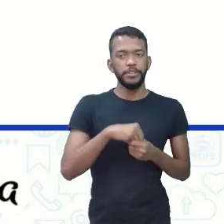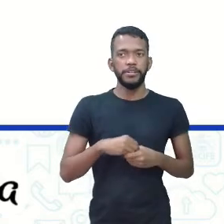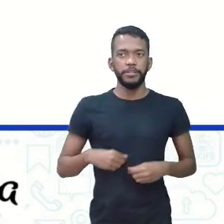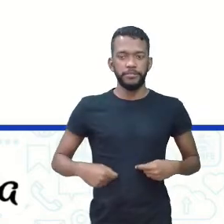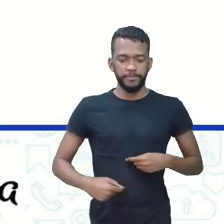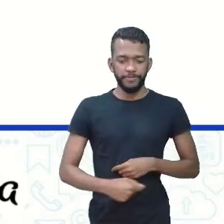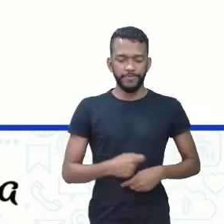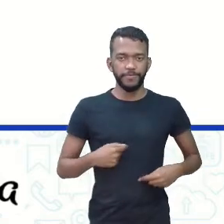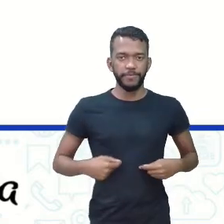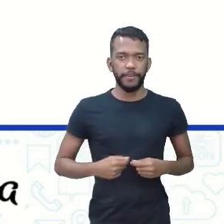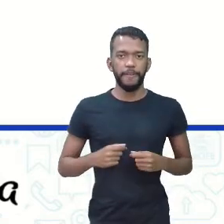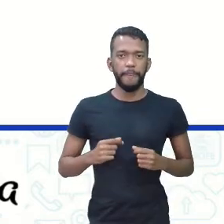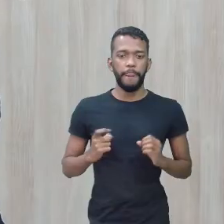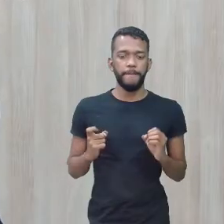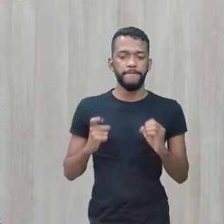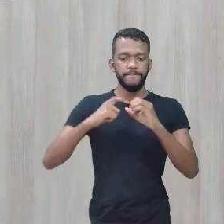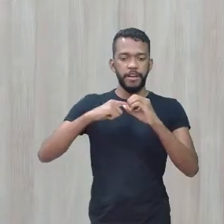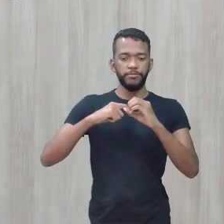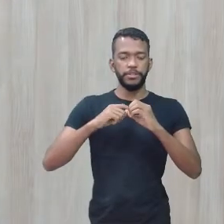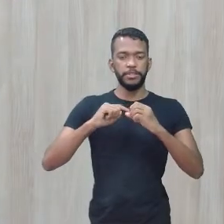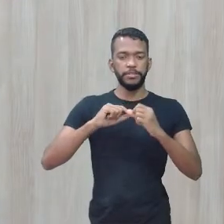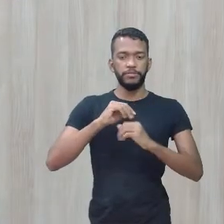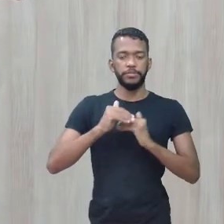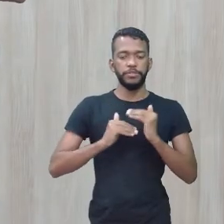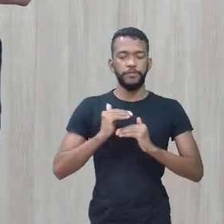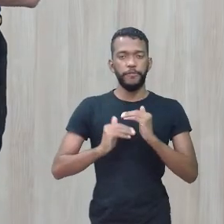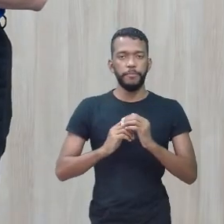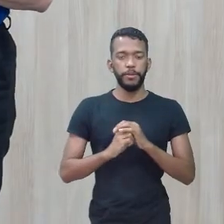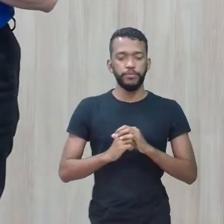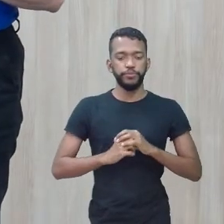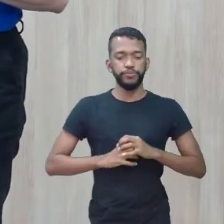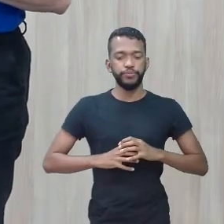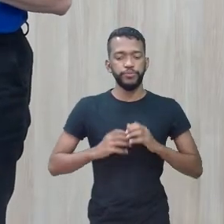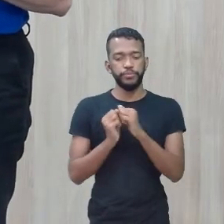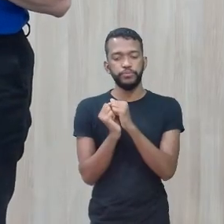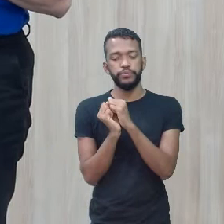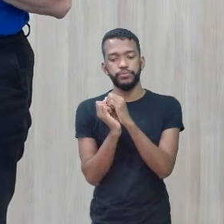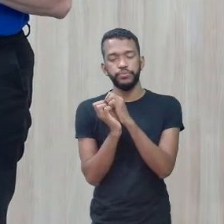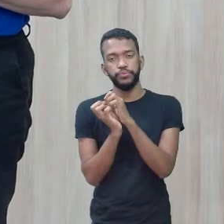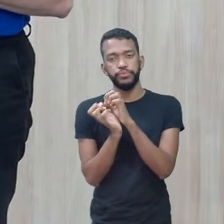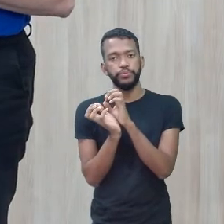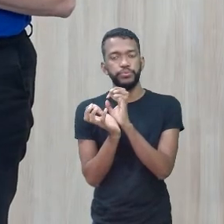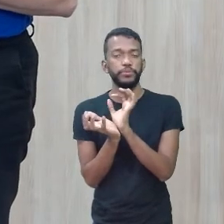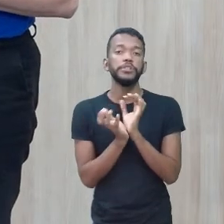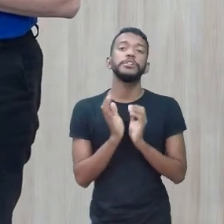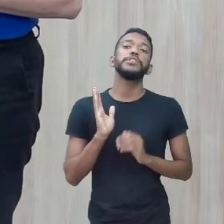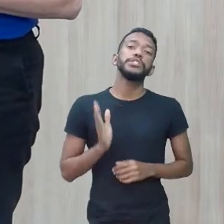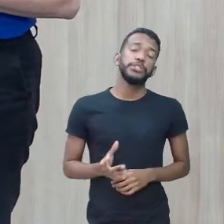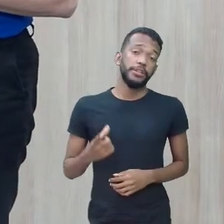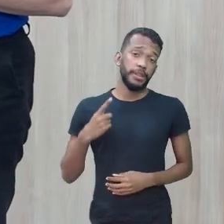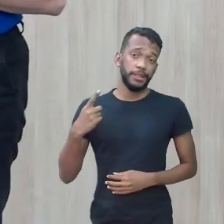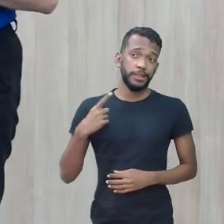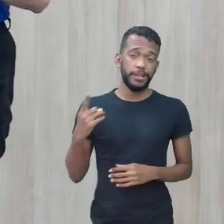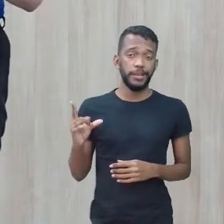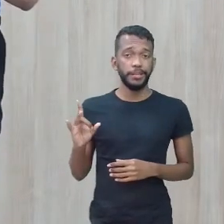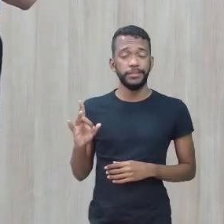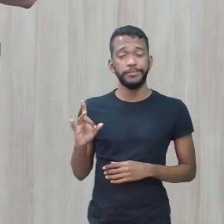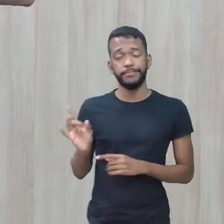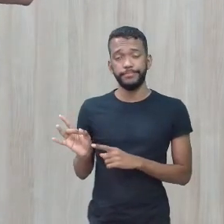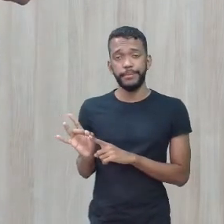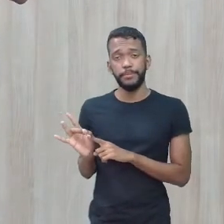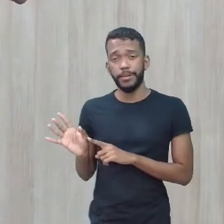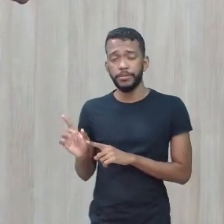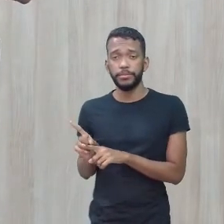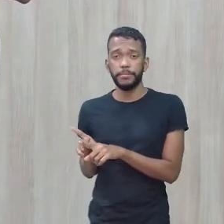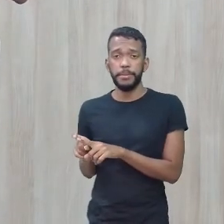do bebê. Então, no momento que o espermatozoide ele é colocado no interior do corpo da mulher, que